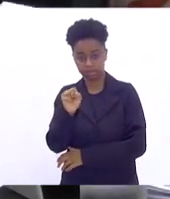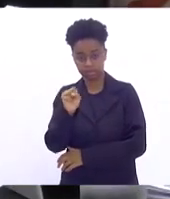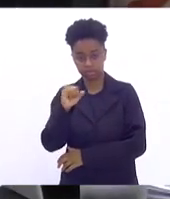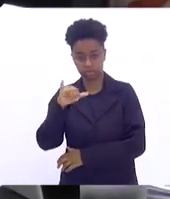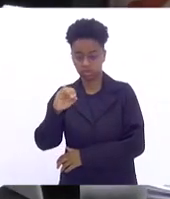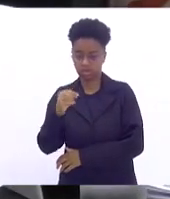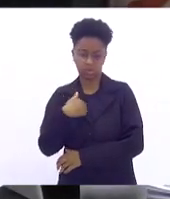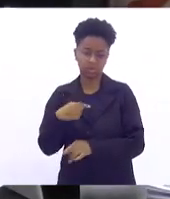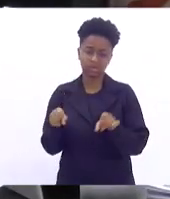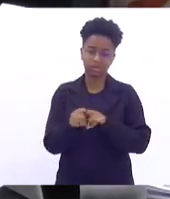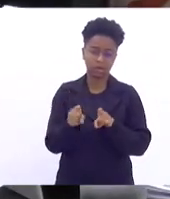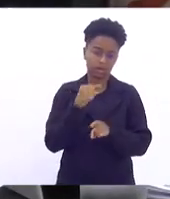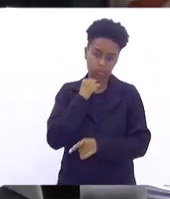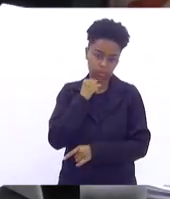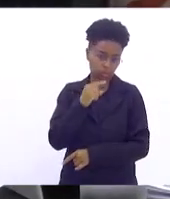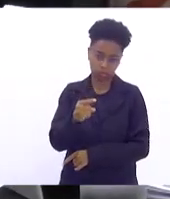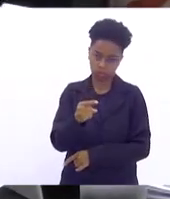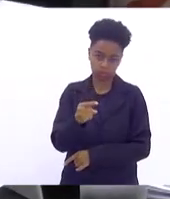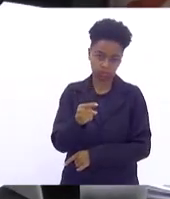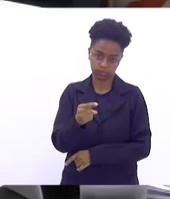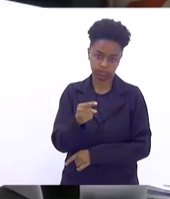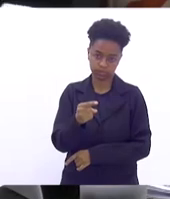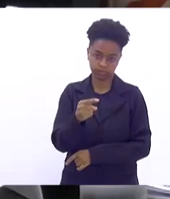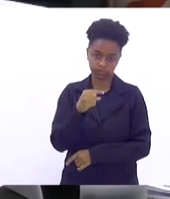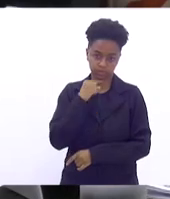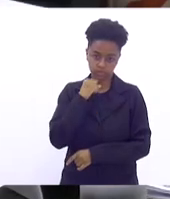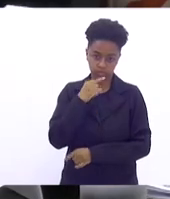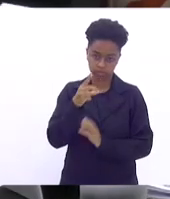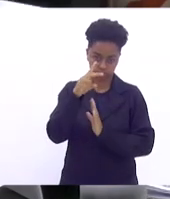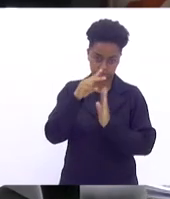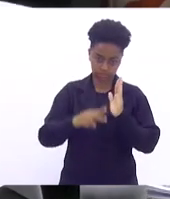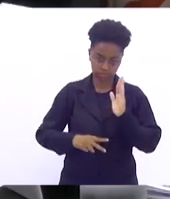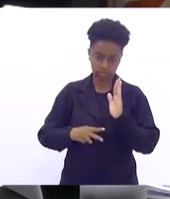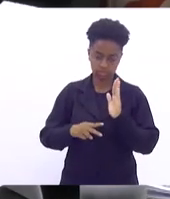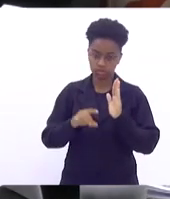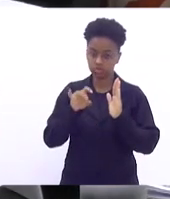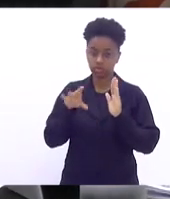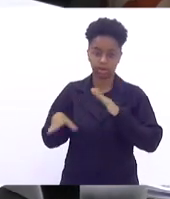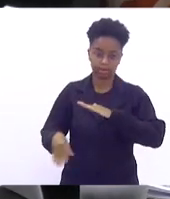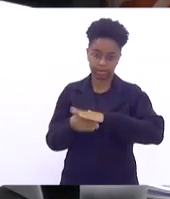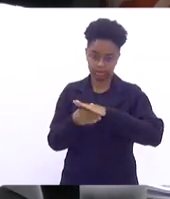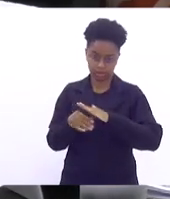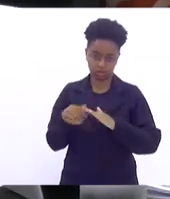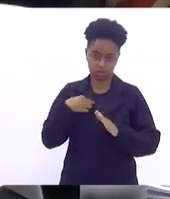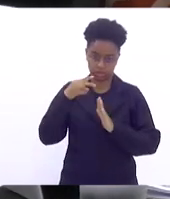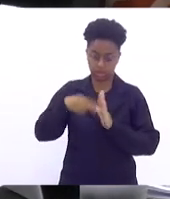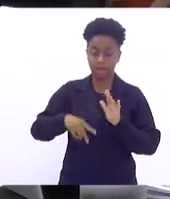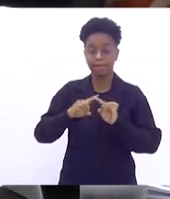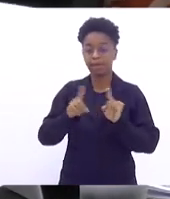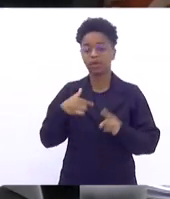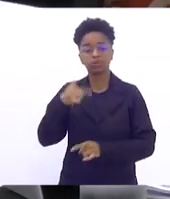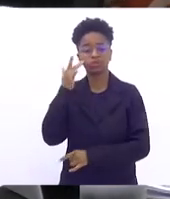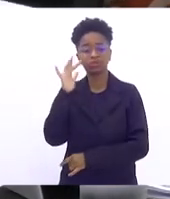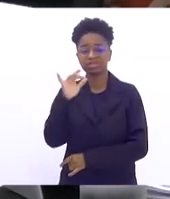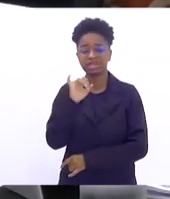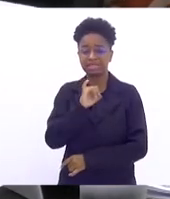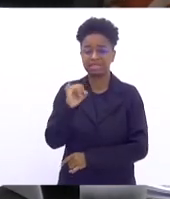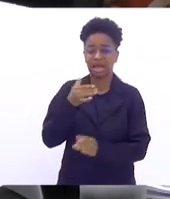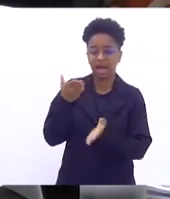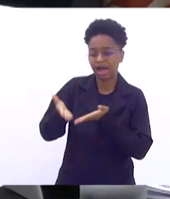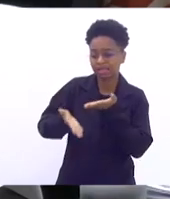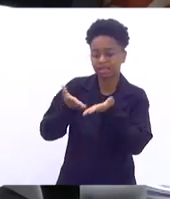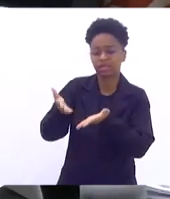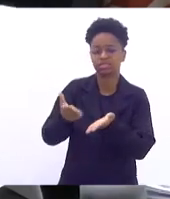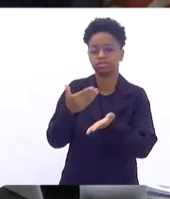não consegui não consegui ler só a ementa e não sei dizer se a questão dos atendimentos